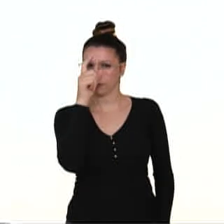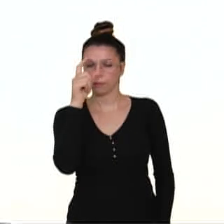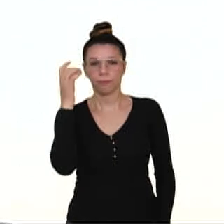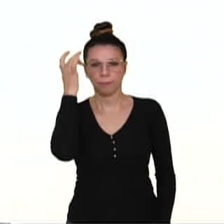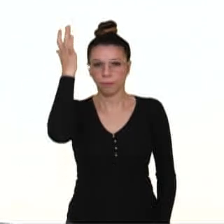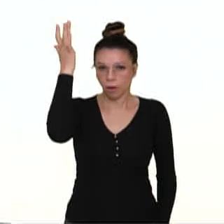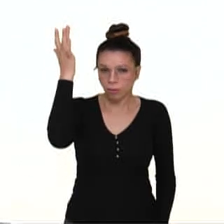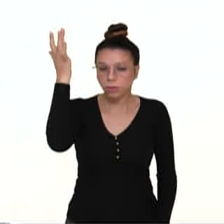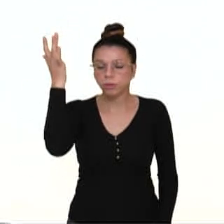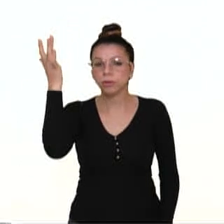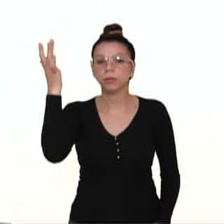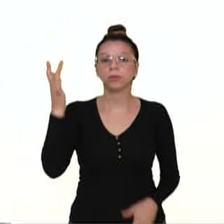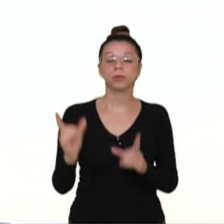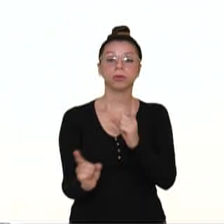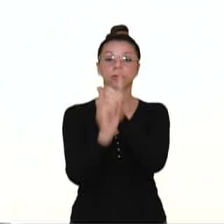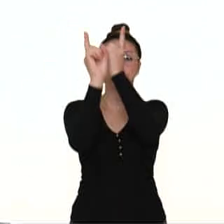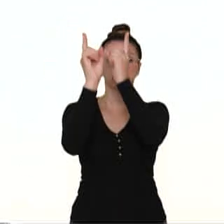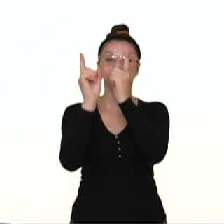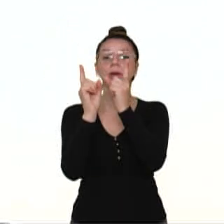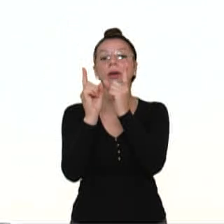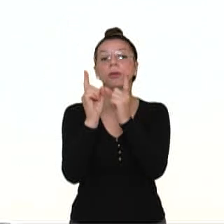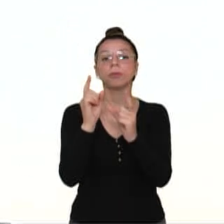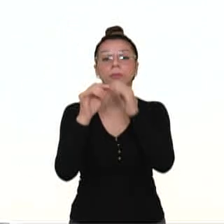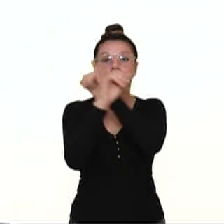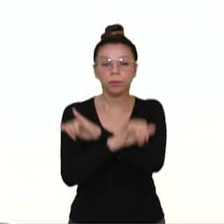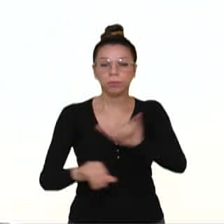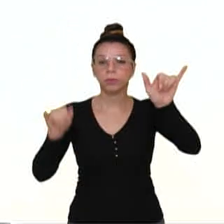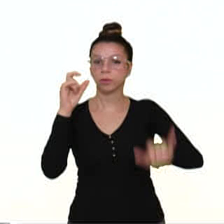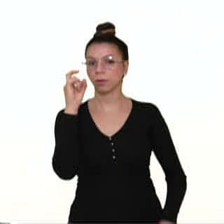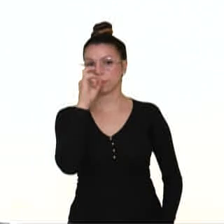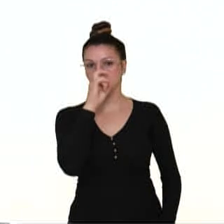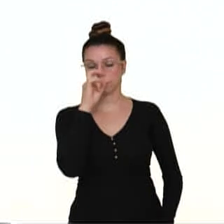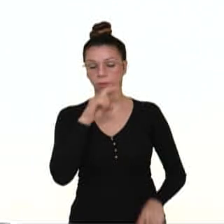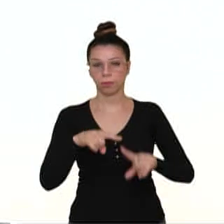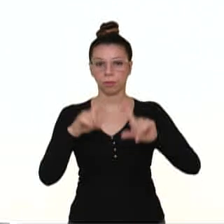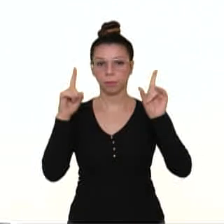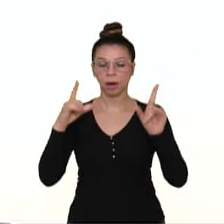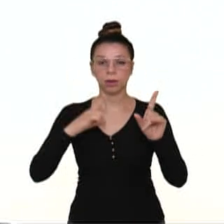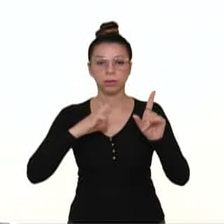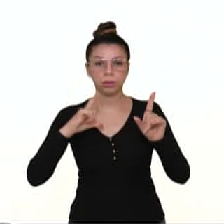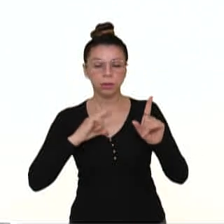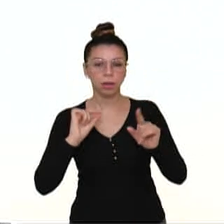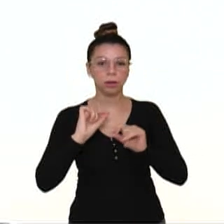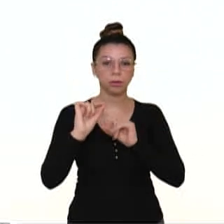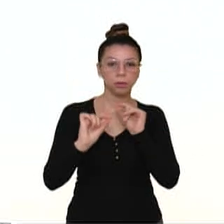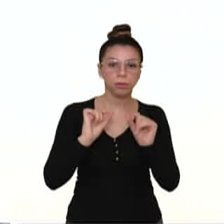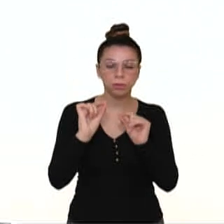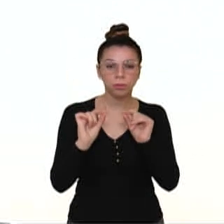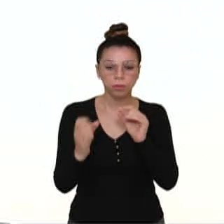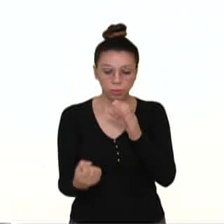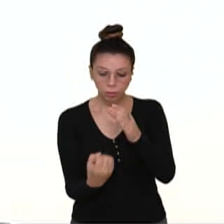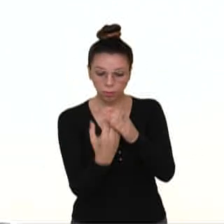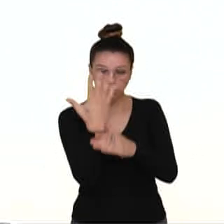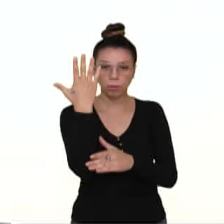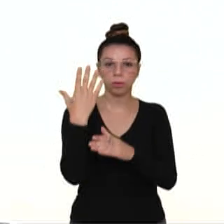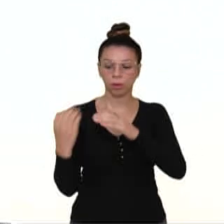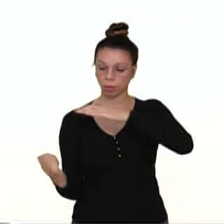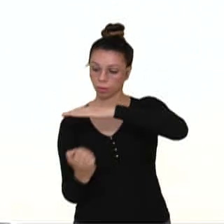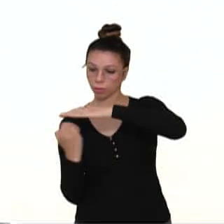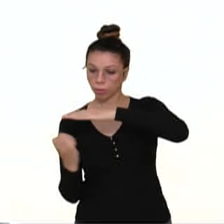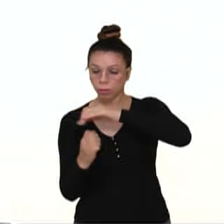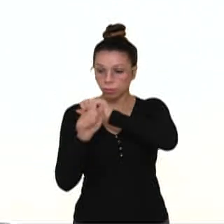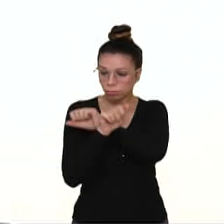notícia falsa, pois há a criação de um novo mercado com as empresas que